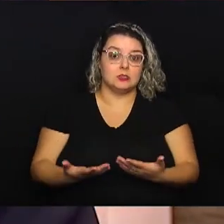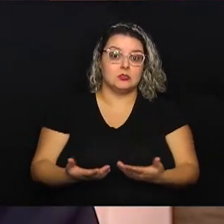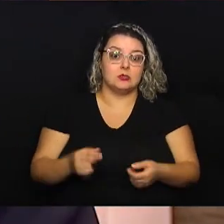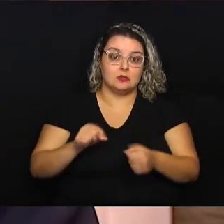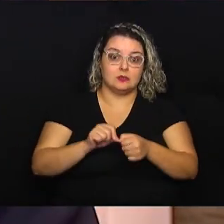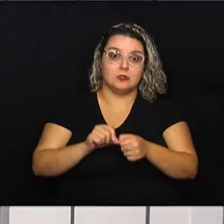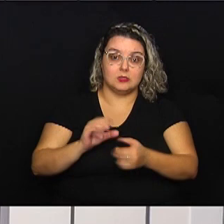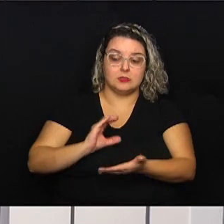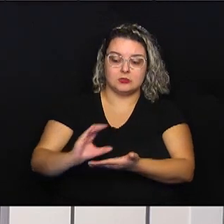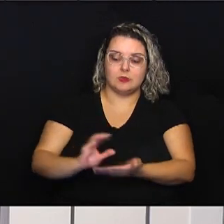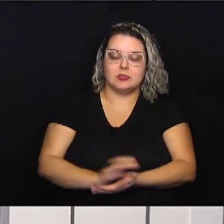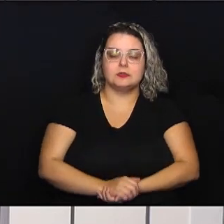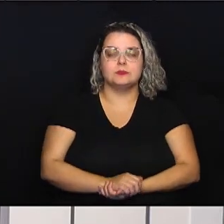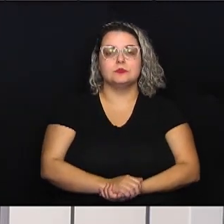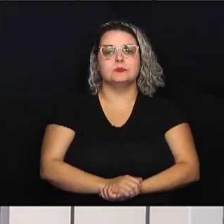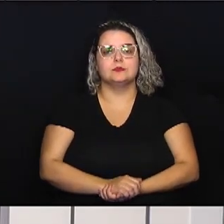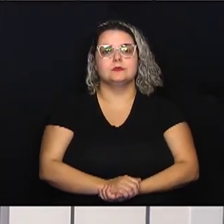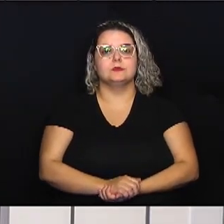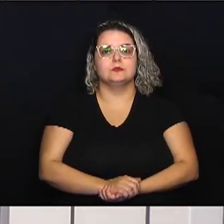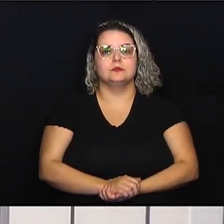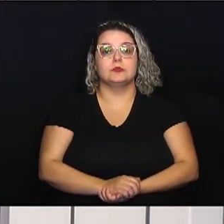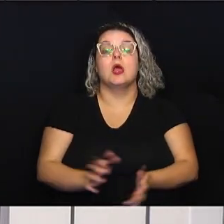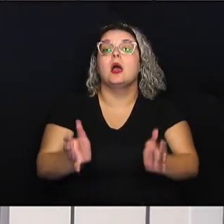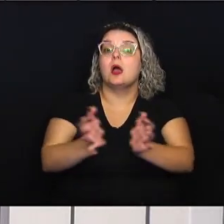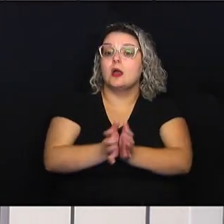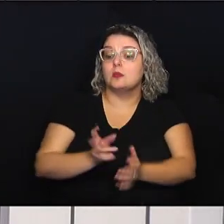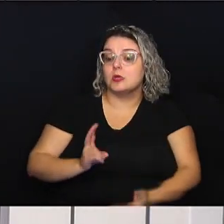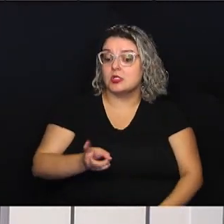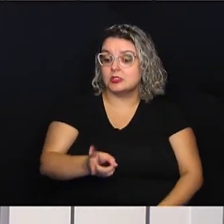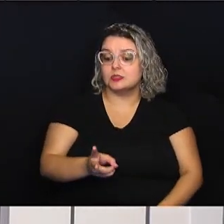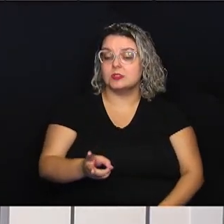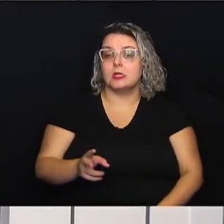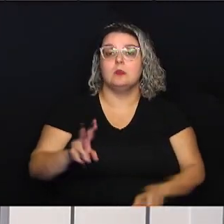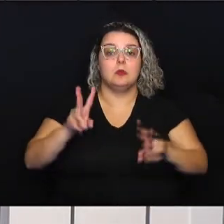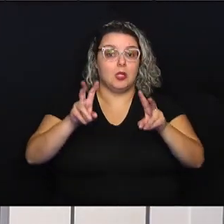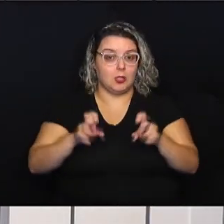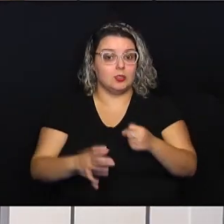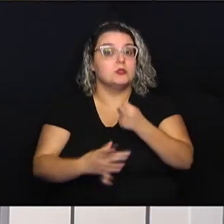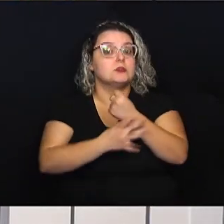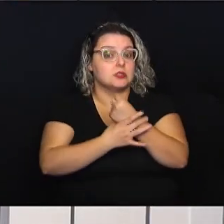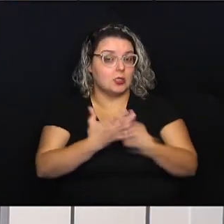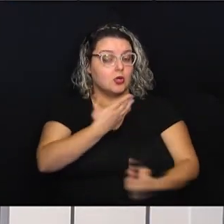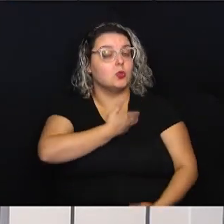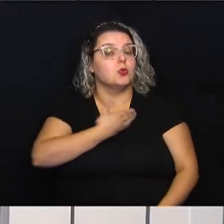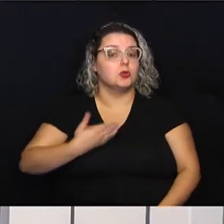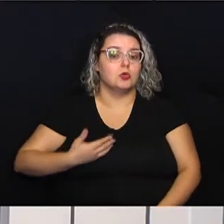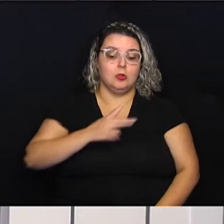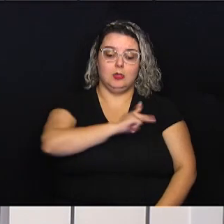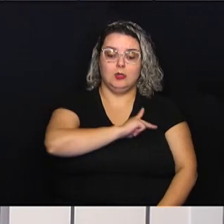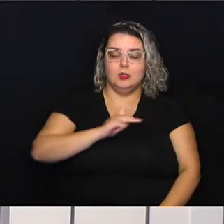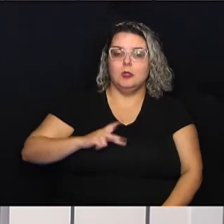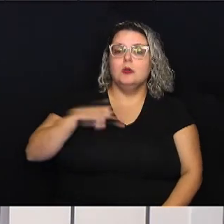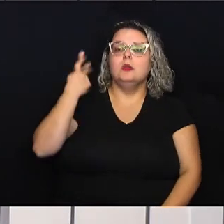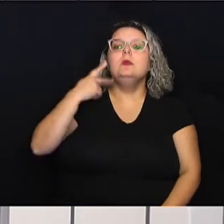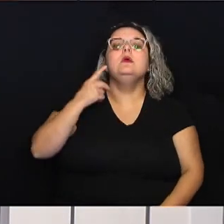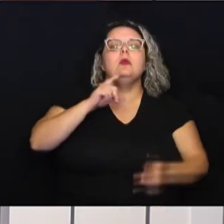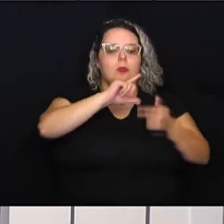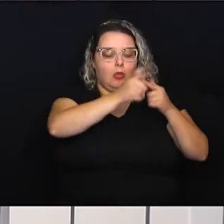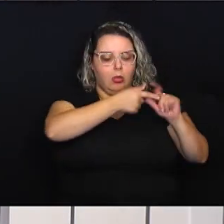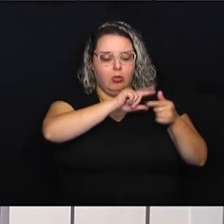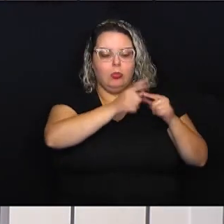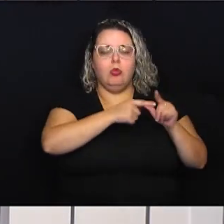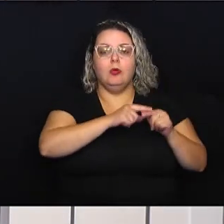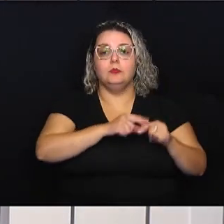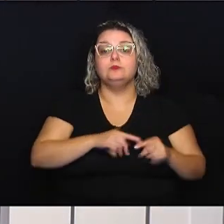esse repasse. A Comissão Permanente para os Assuntos de Segurança Pública, presidida pelo vereador Major Jaime,